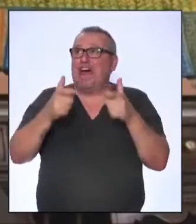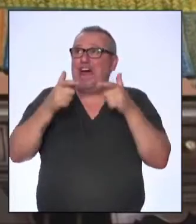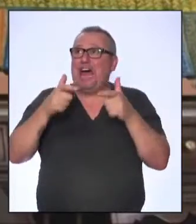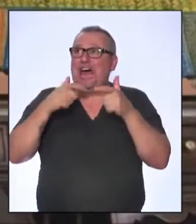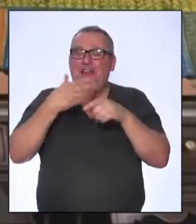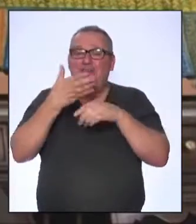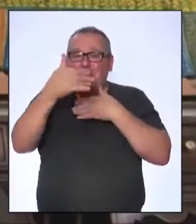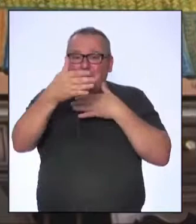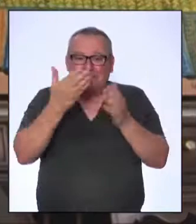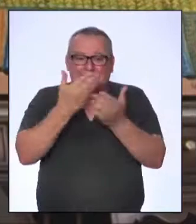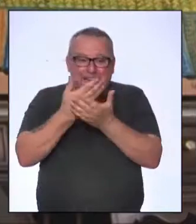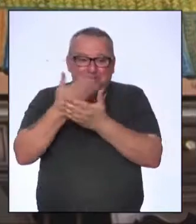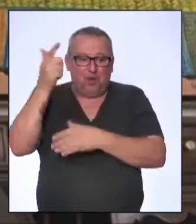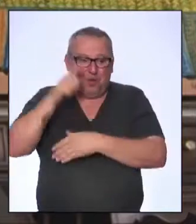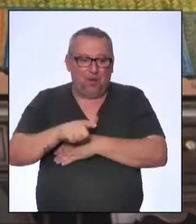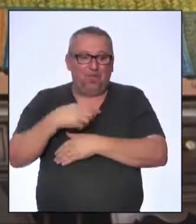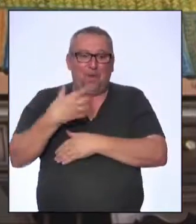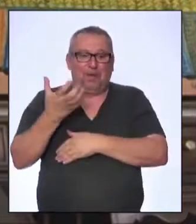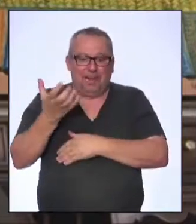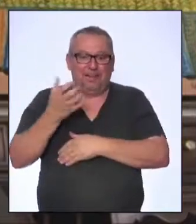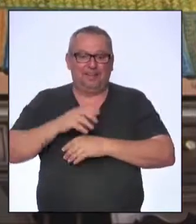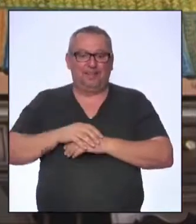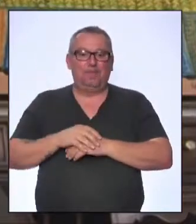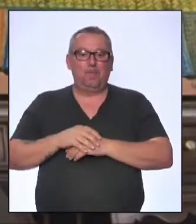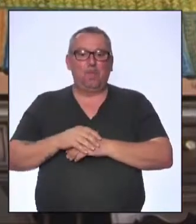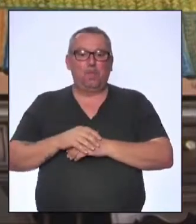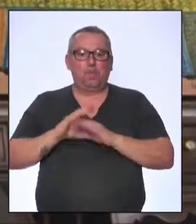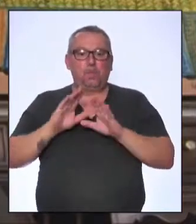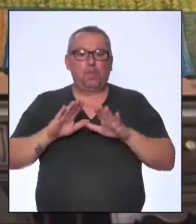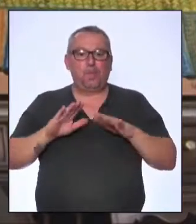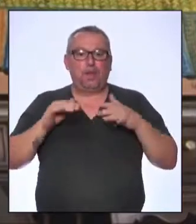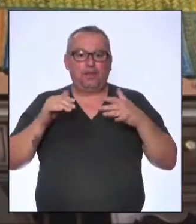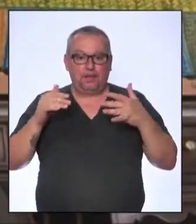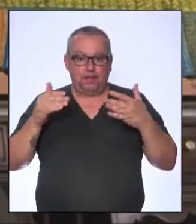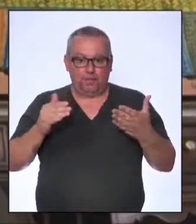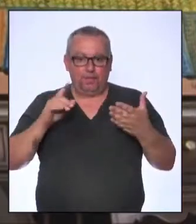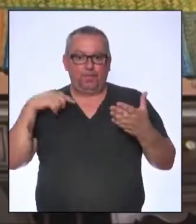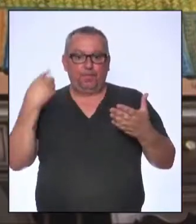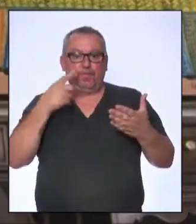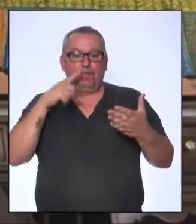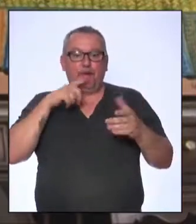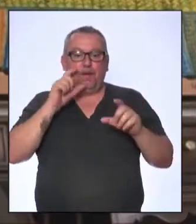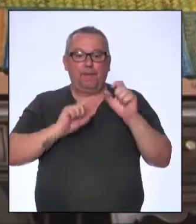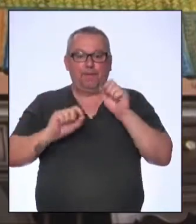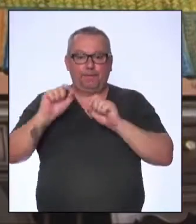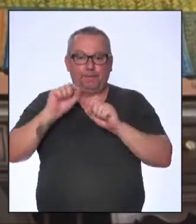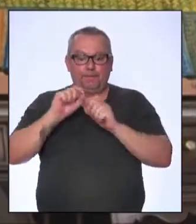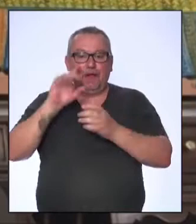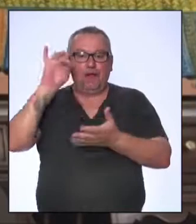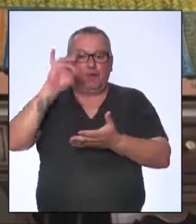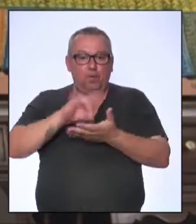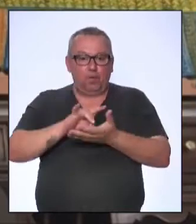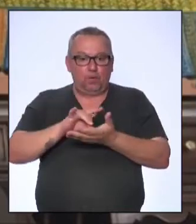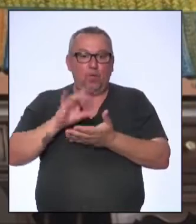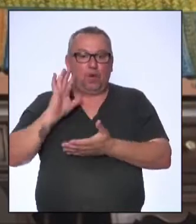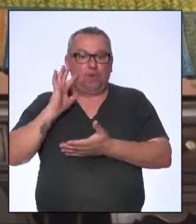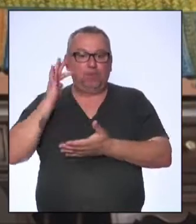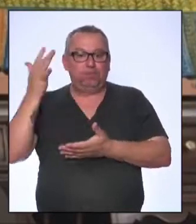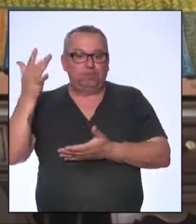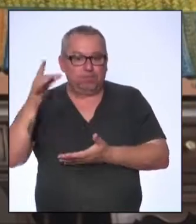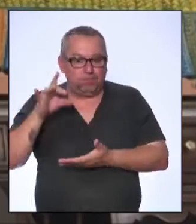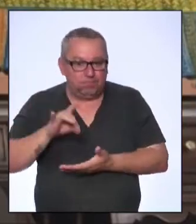umas aulas chatas de novo também. Então, a gente tem uma questão real.